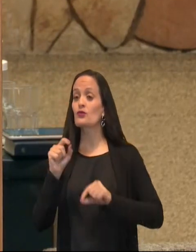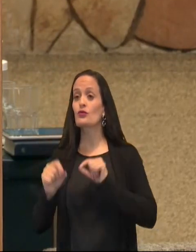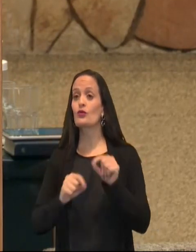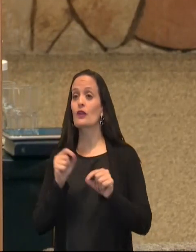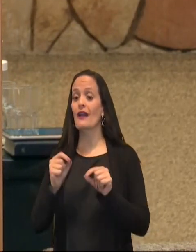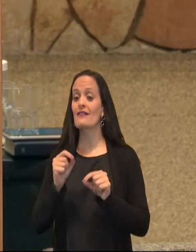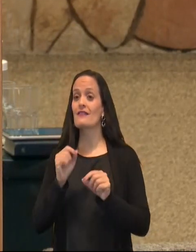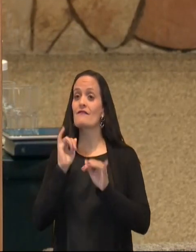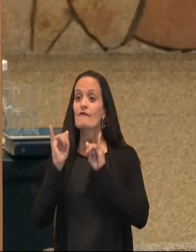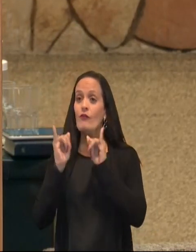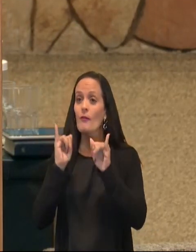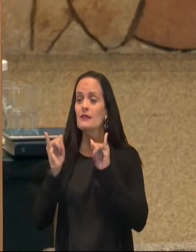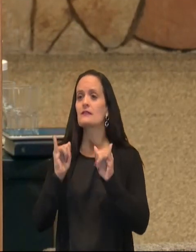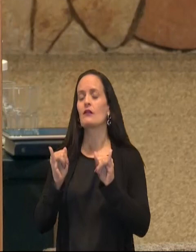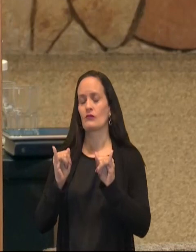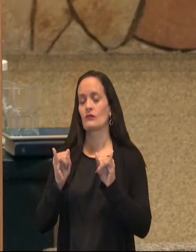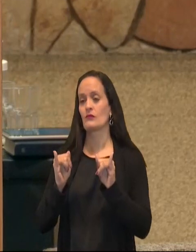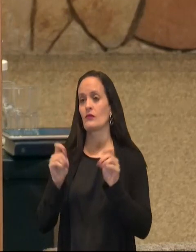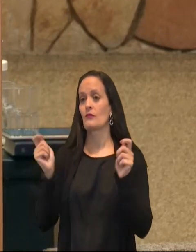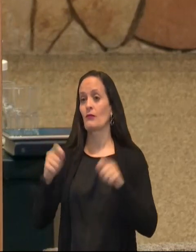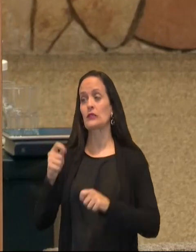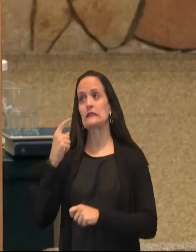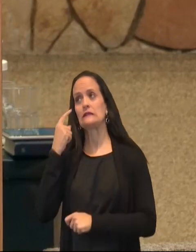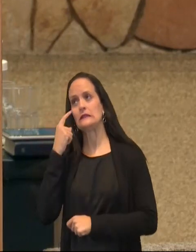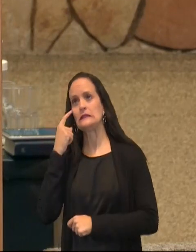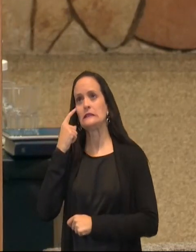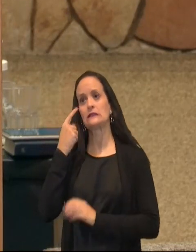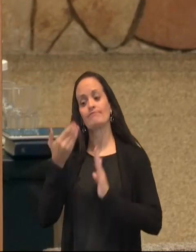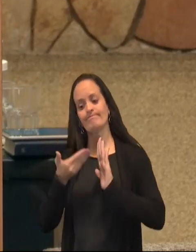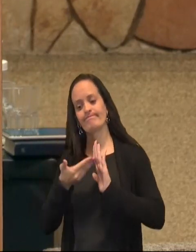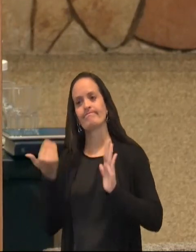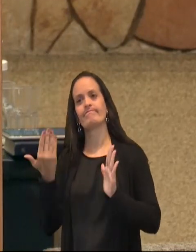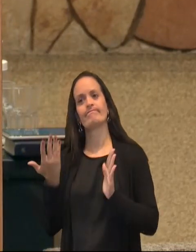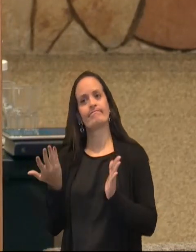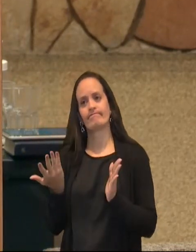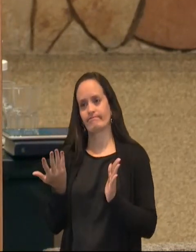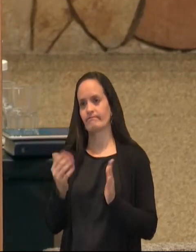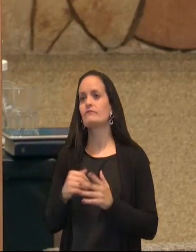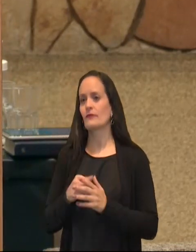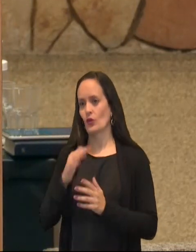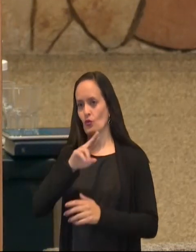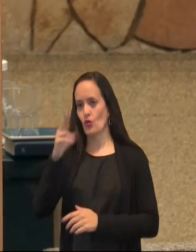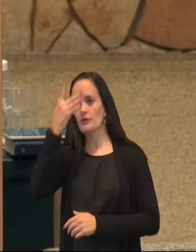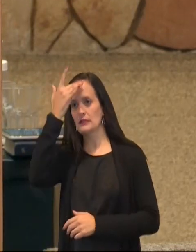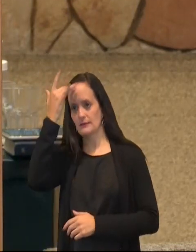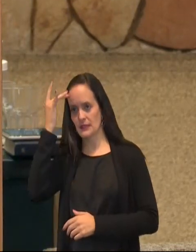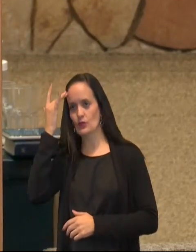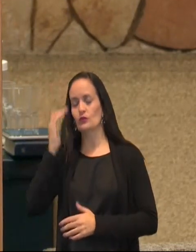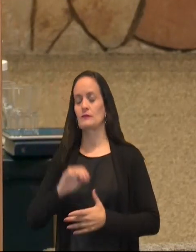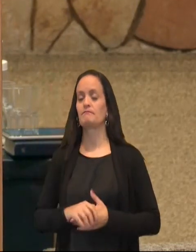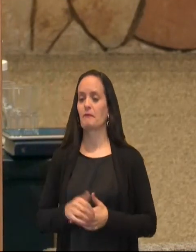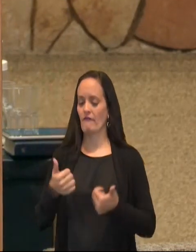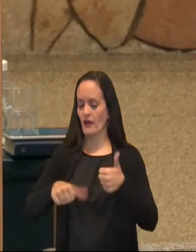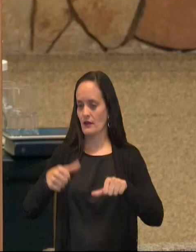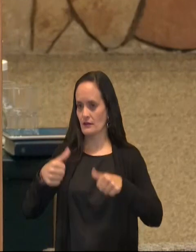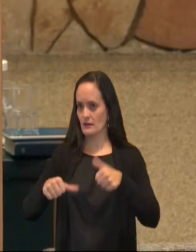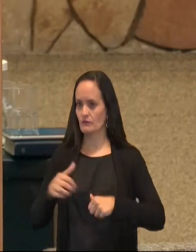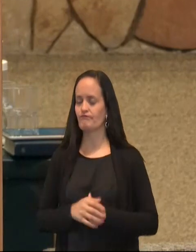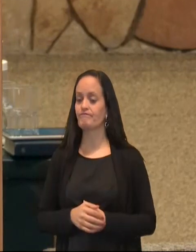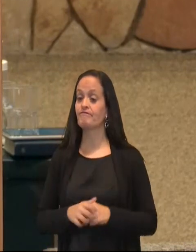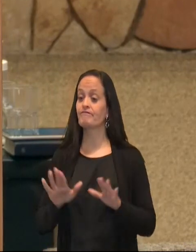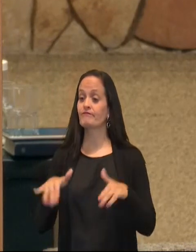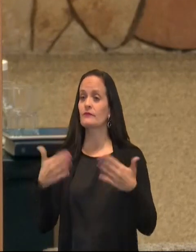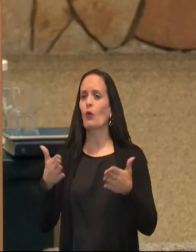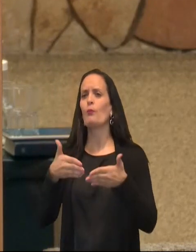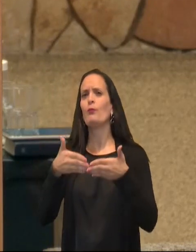informação seja considerada, então, na ocasião da análise dos nomes. Então, mais uma vez,